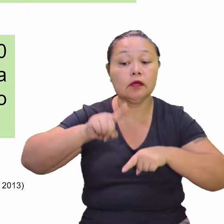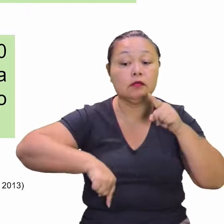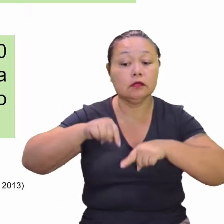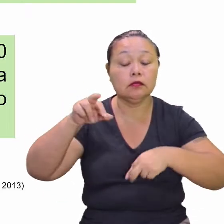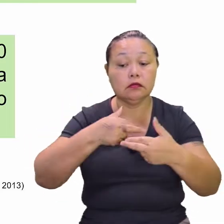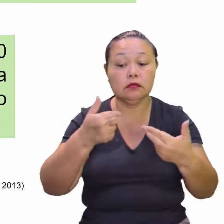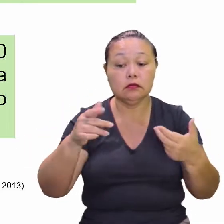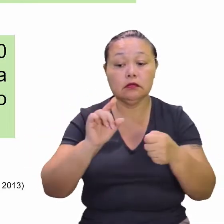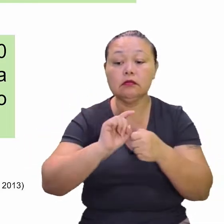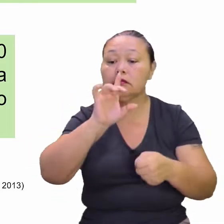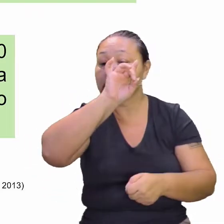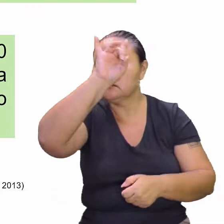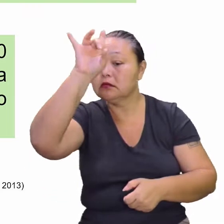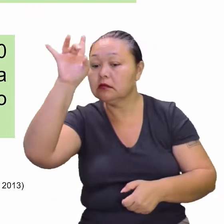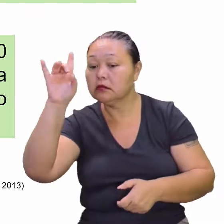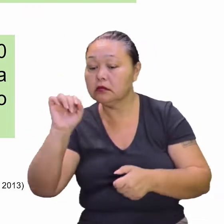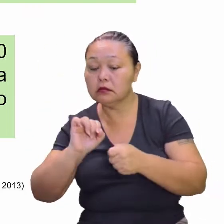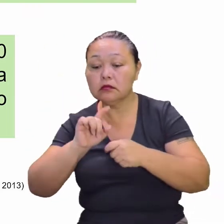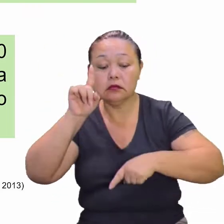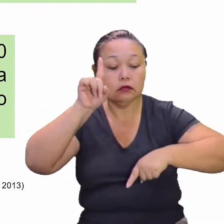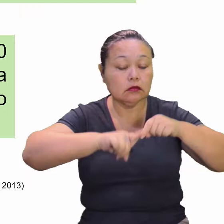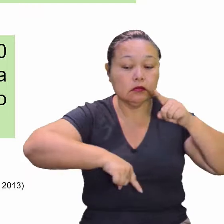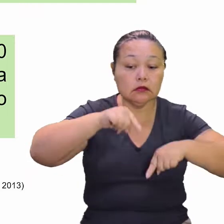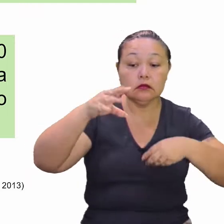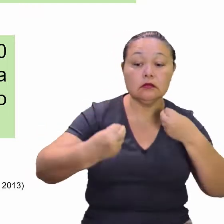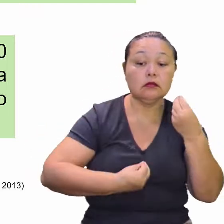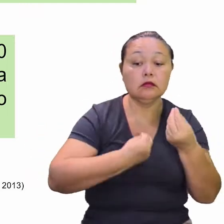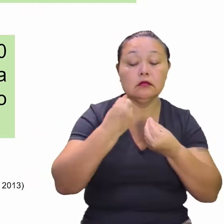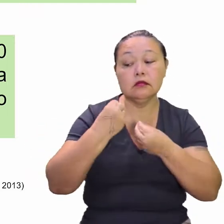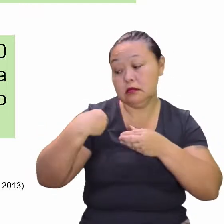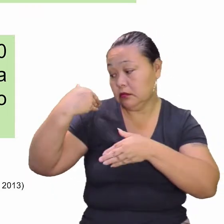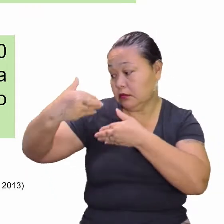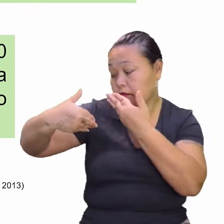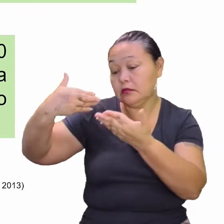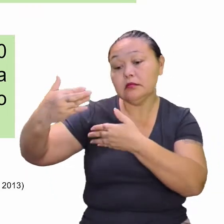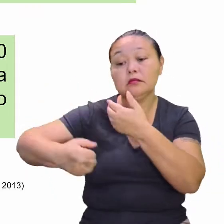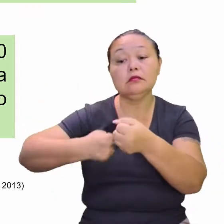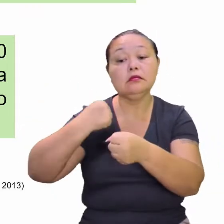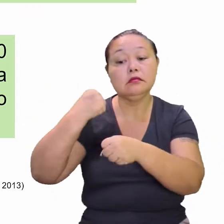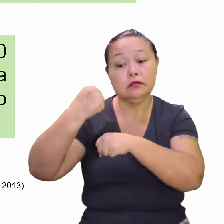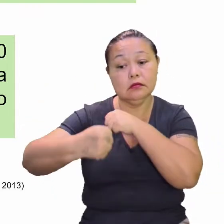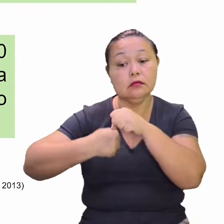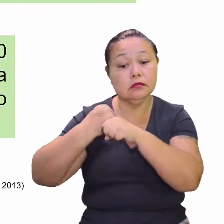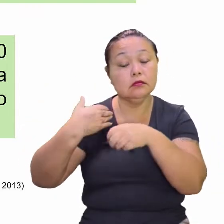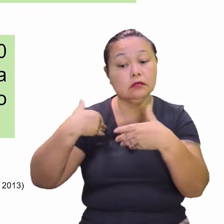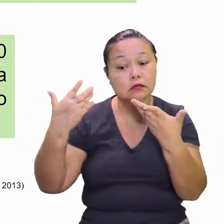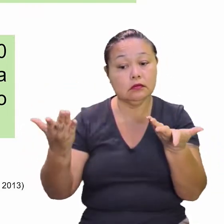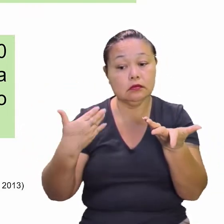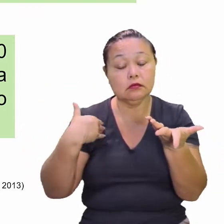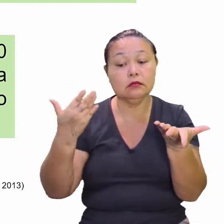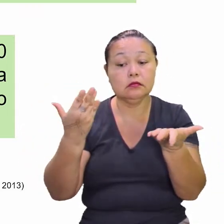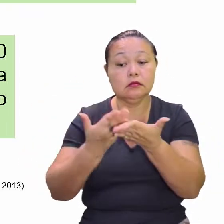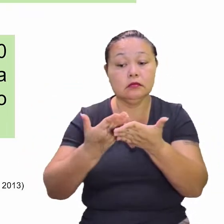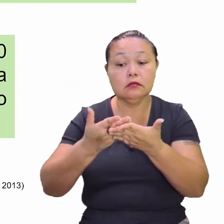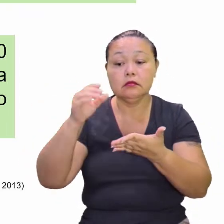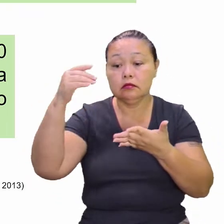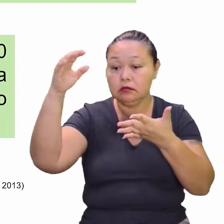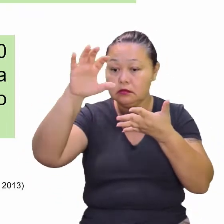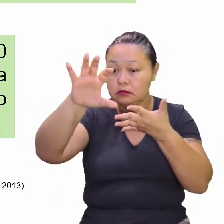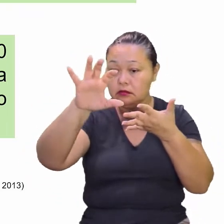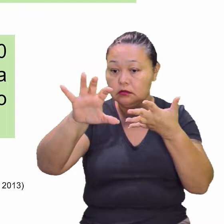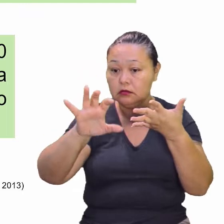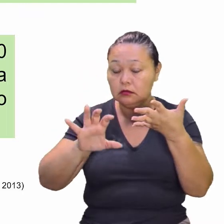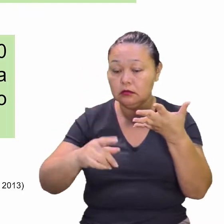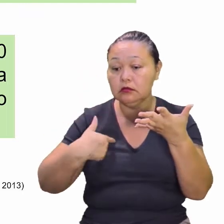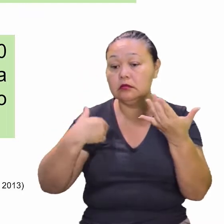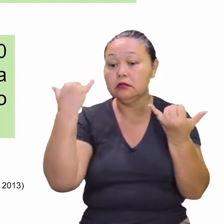produtos de Rondônia, cada cultura de Rondônia e a sua produção dos últimos anos. Então, essa aula hoje é mais para falar sobre os setores, né?